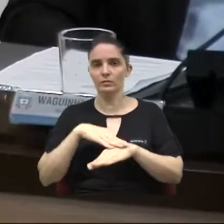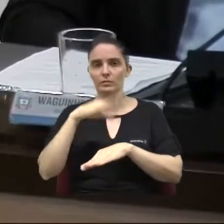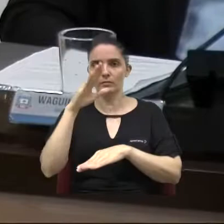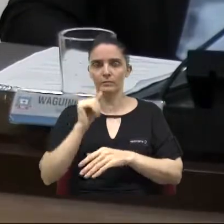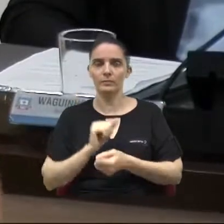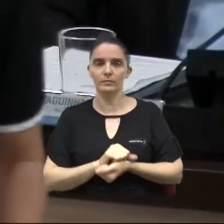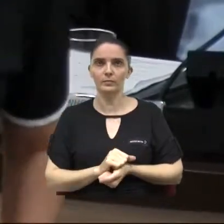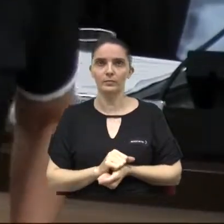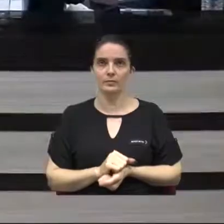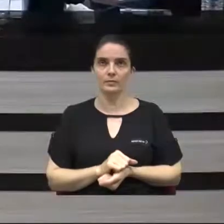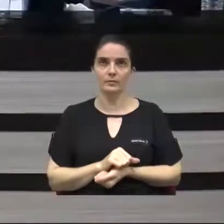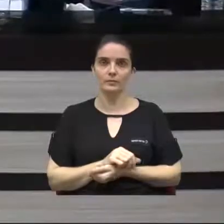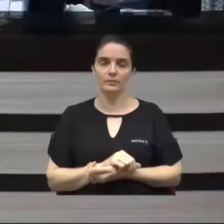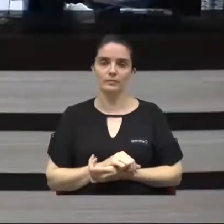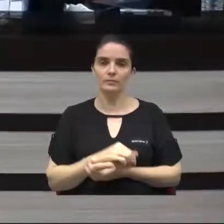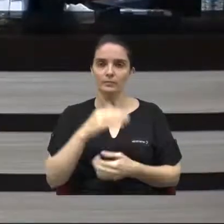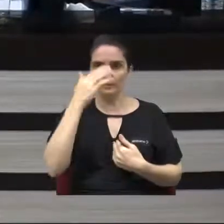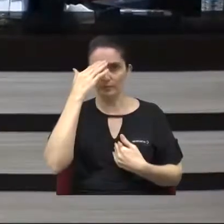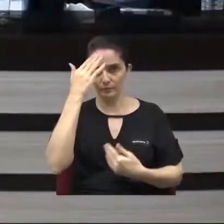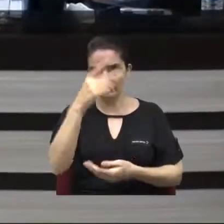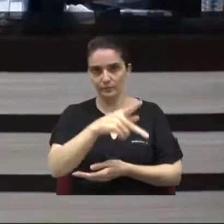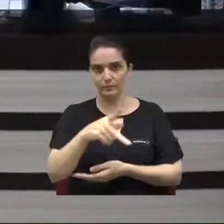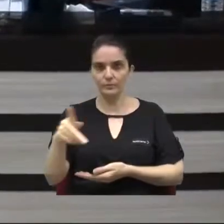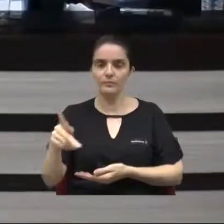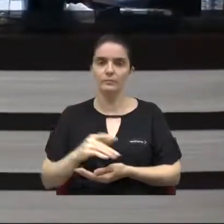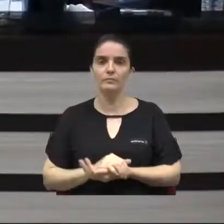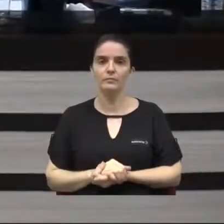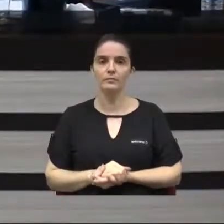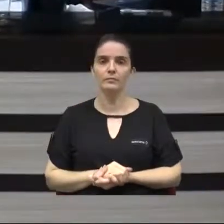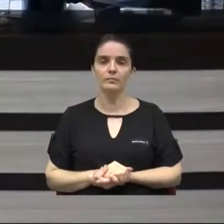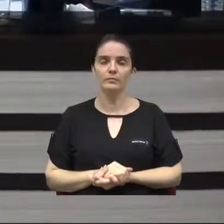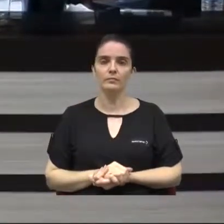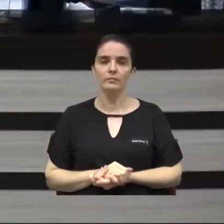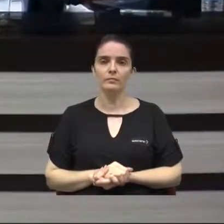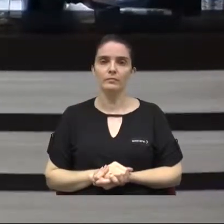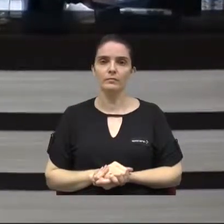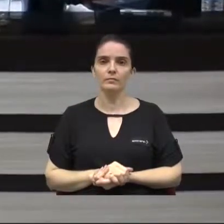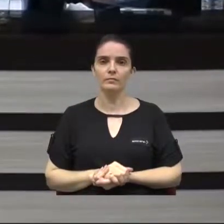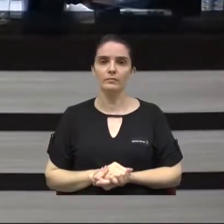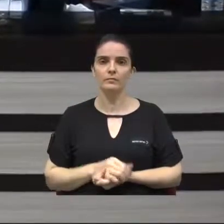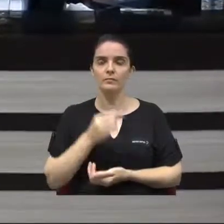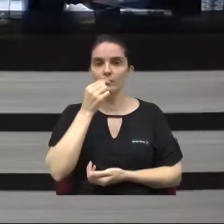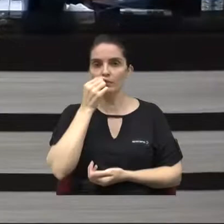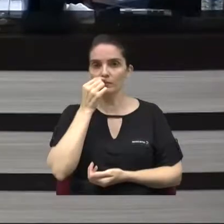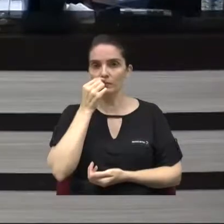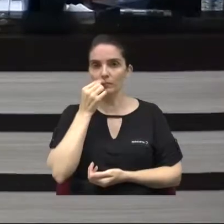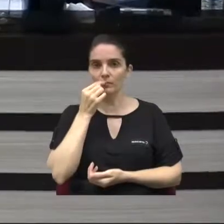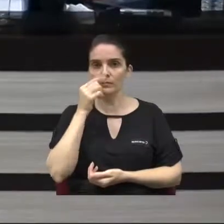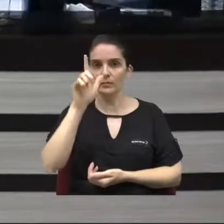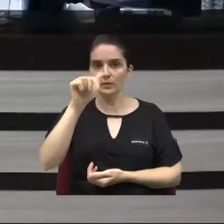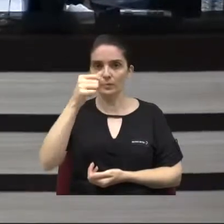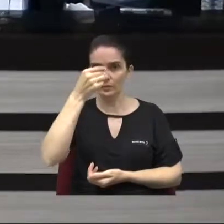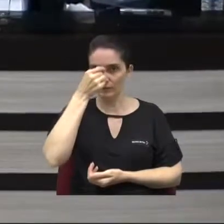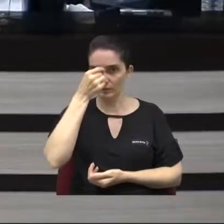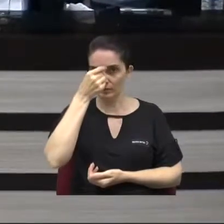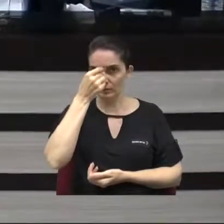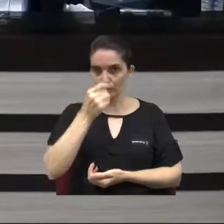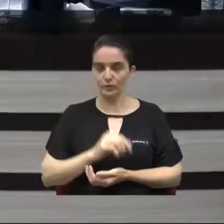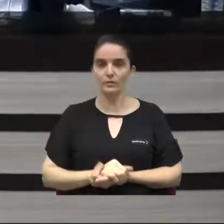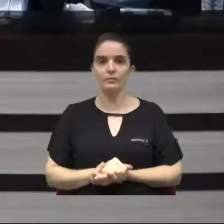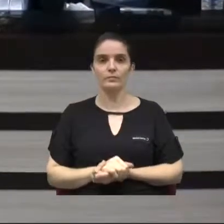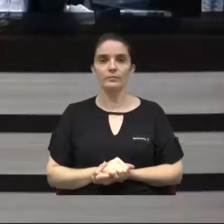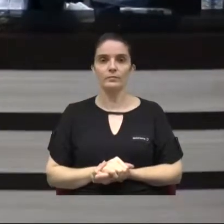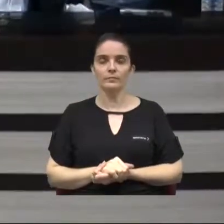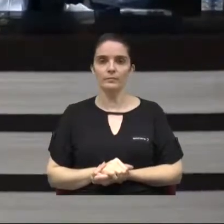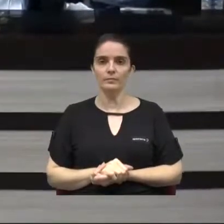peço 1 minuto de à parte. Obrigada, presidente. Quero discutir, presidente. O Estevão Nogueira, depois o Jorge Freitas. Quer terminar